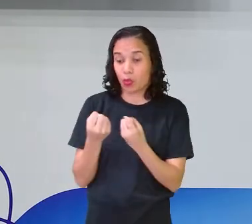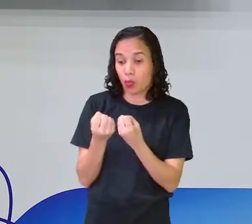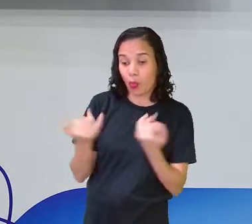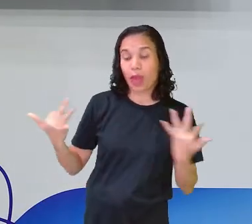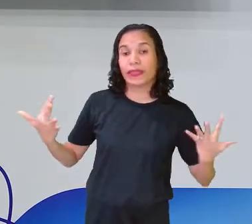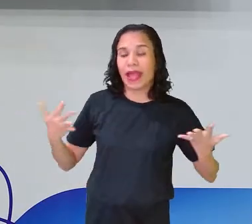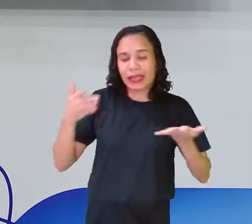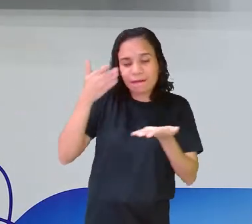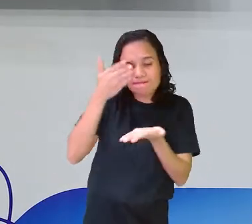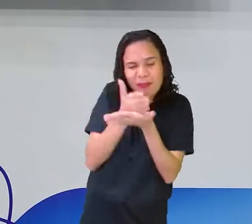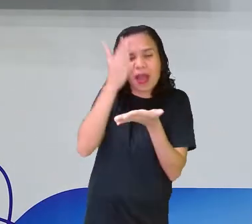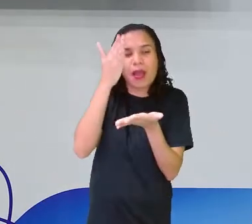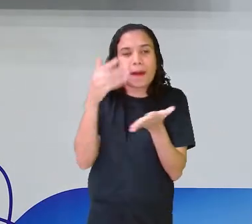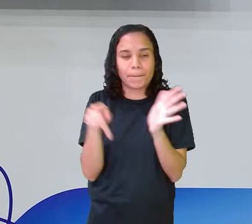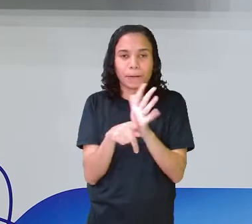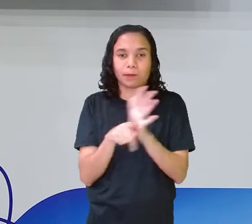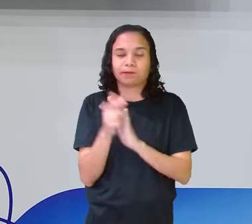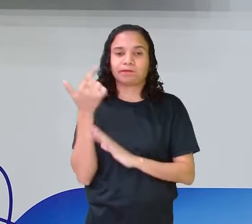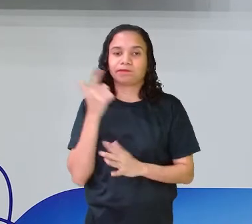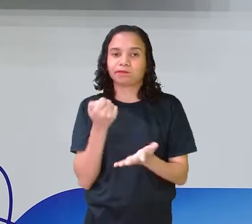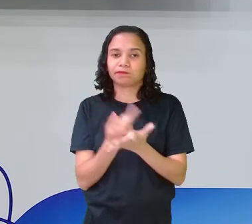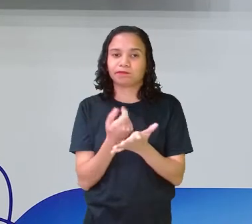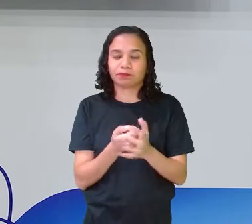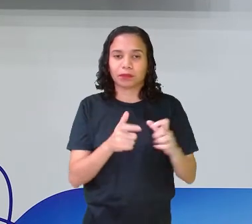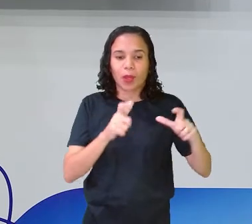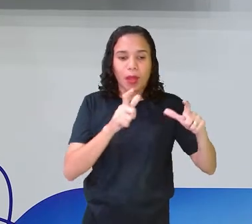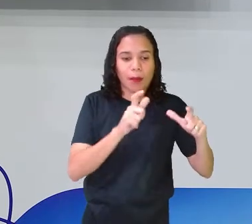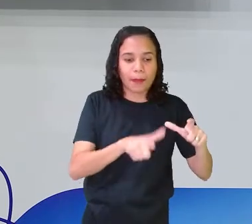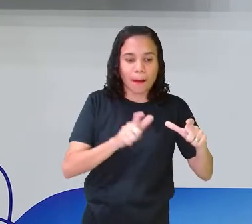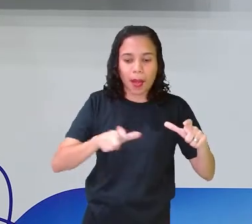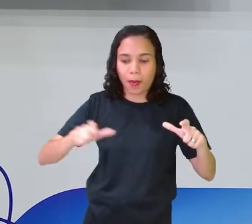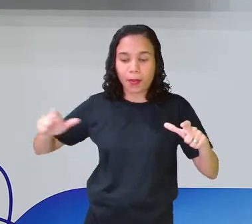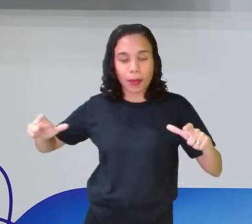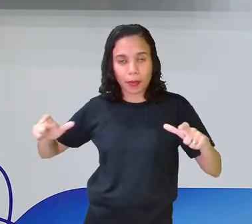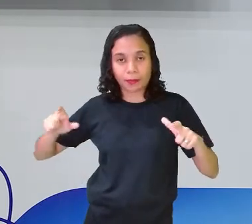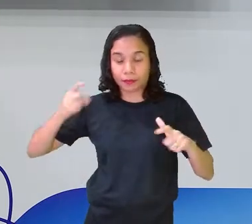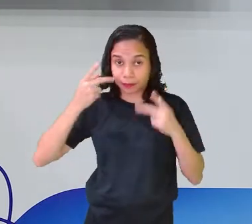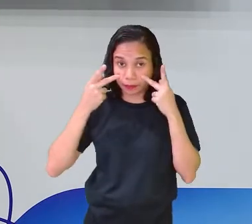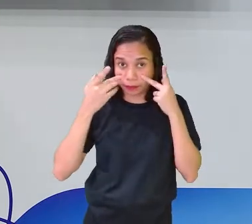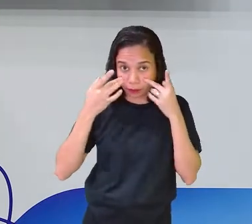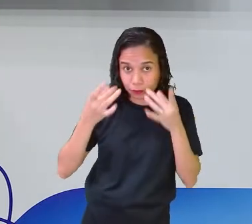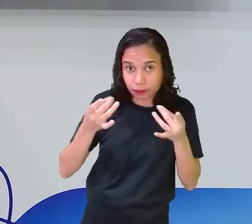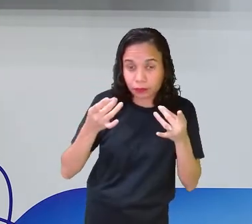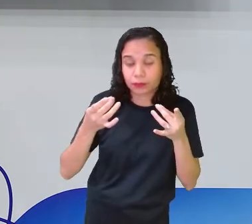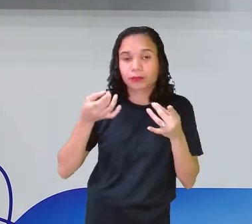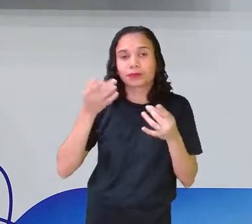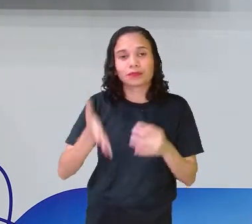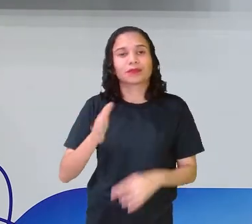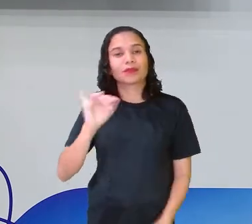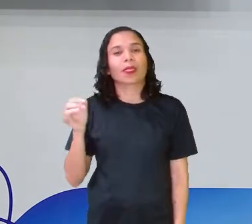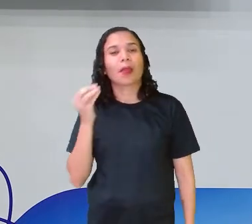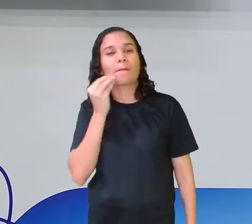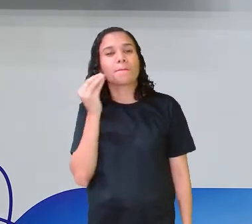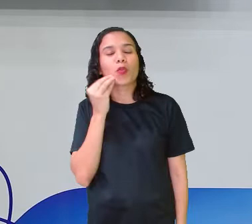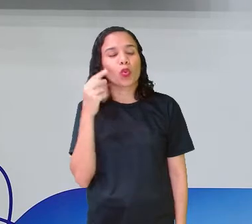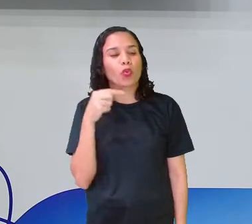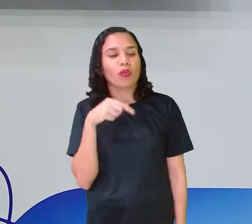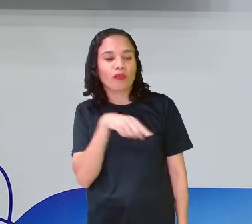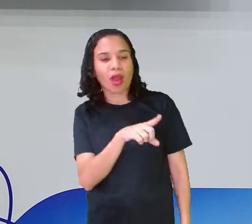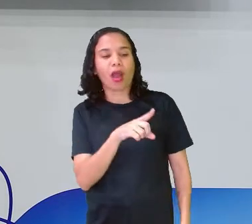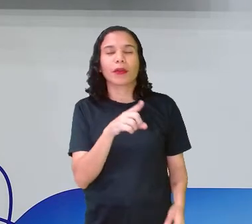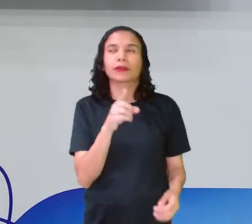quantidade exata de cerâmica. Se você prestar atenção, Se você já teve a oportunidade de ir